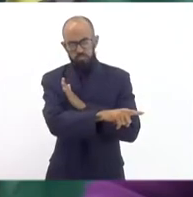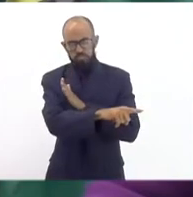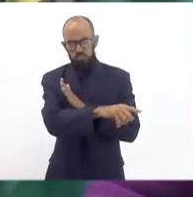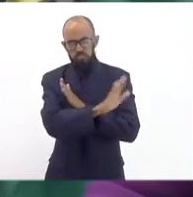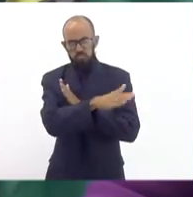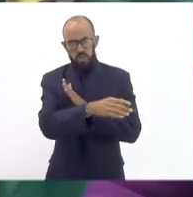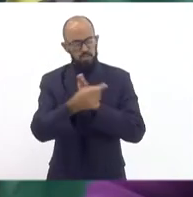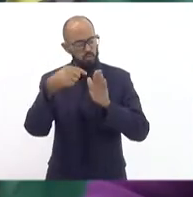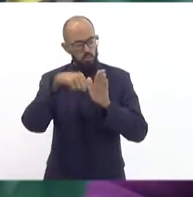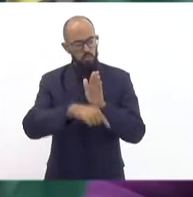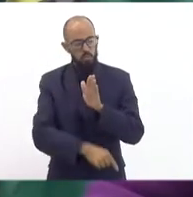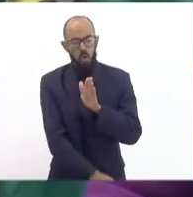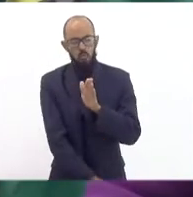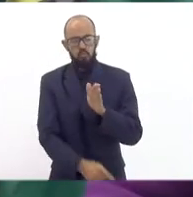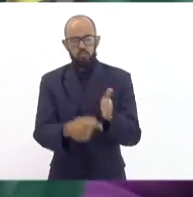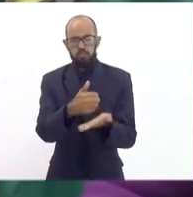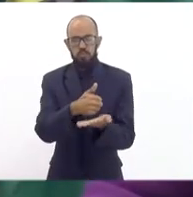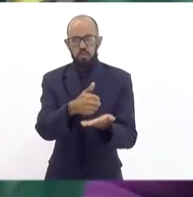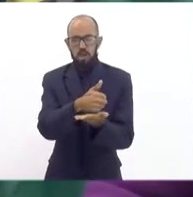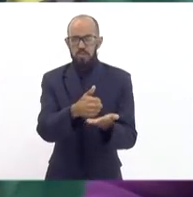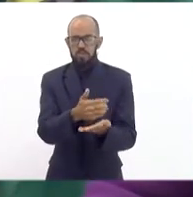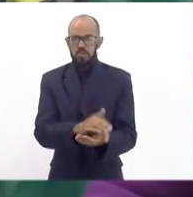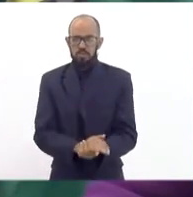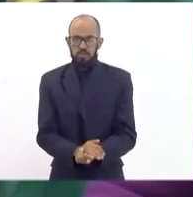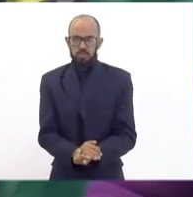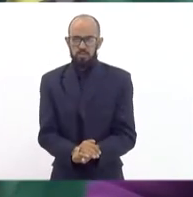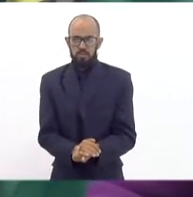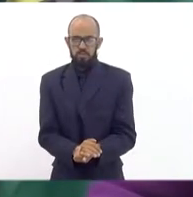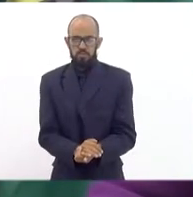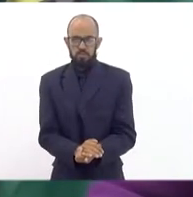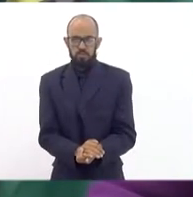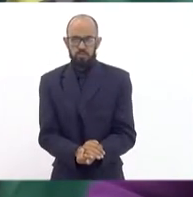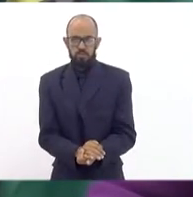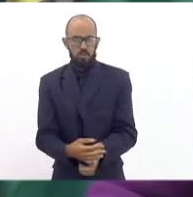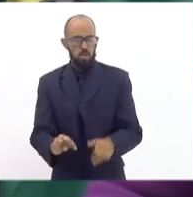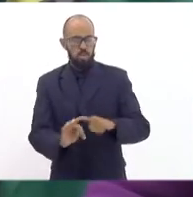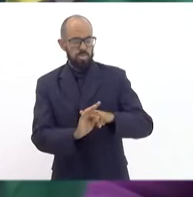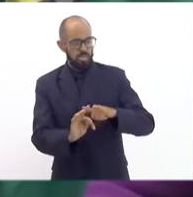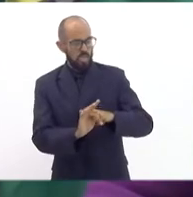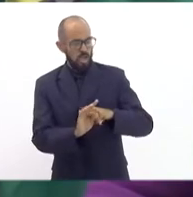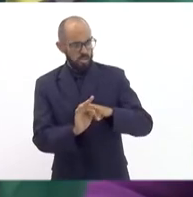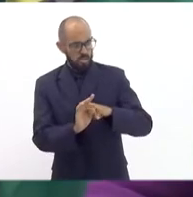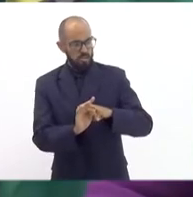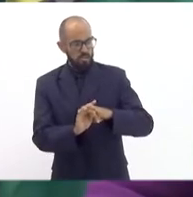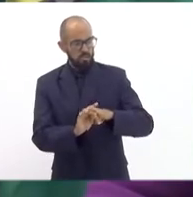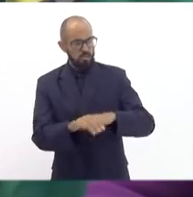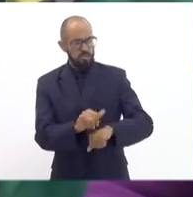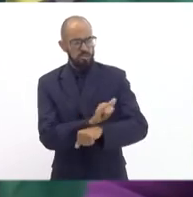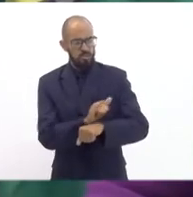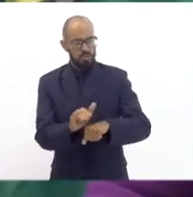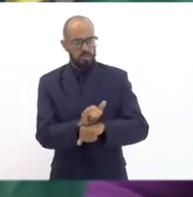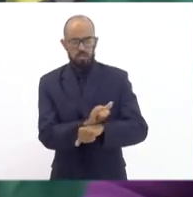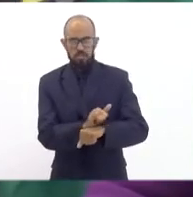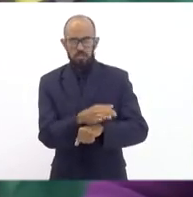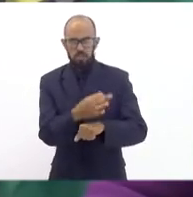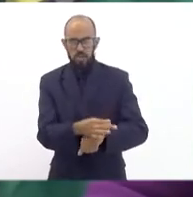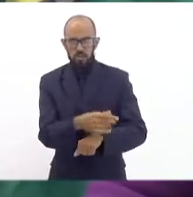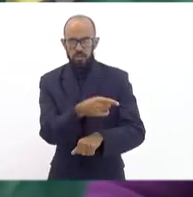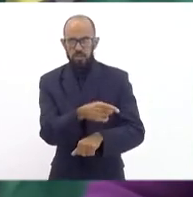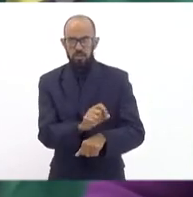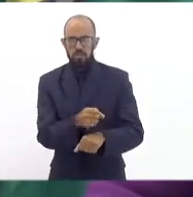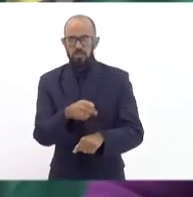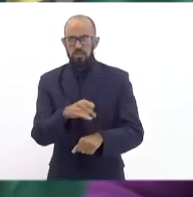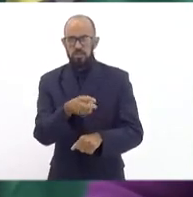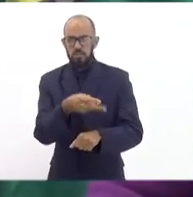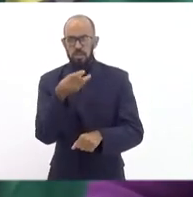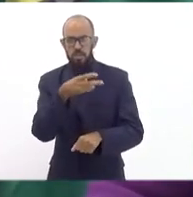muita fundamentação, técnica, inclusive. Técnica. Porque se você pega determinadas áreas da cidade do